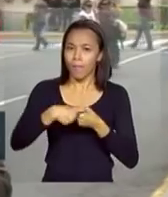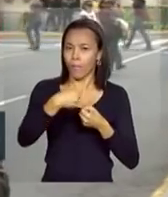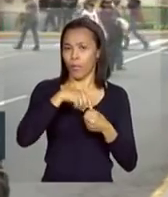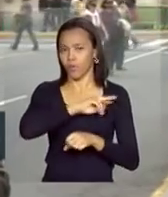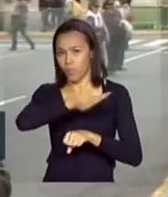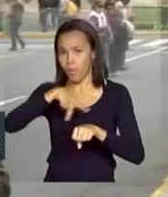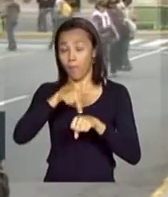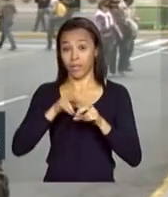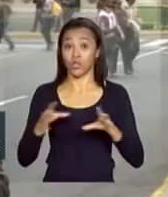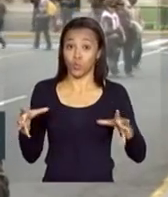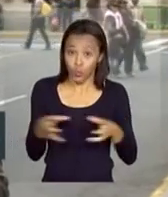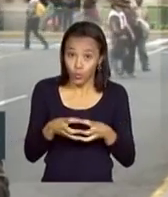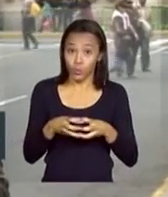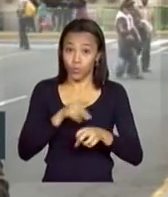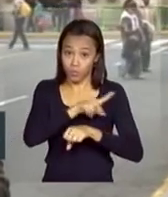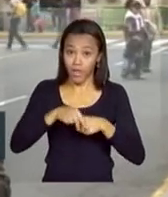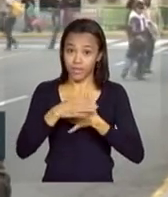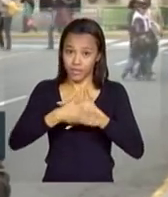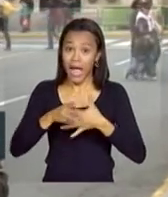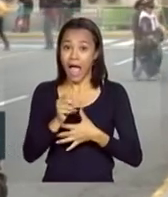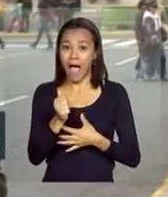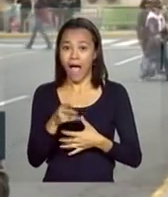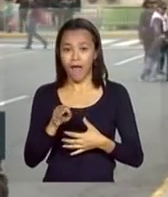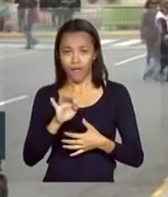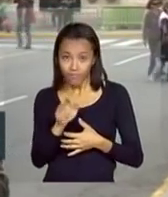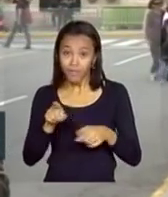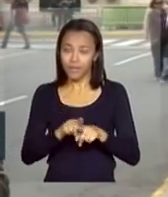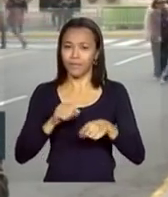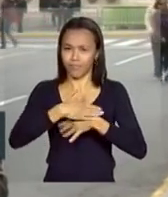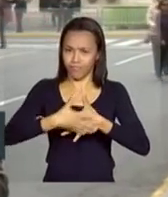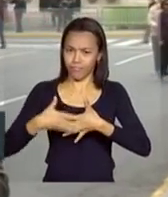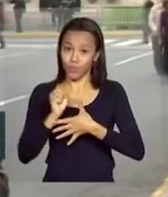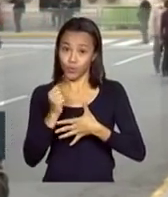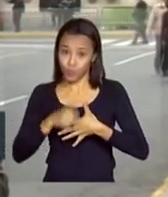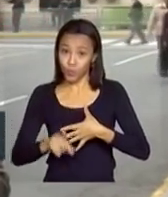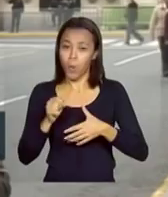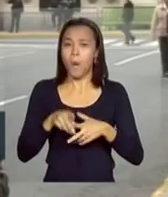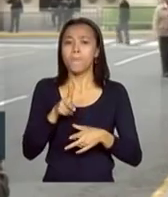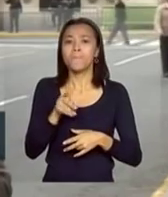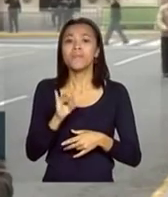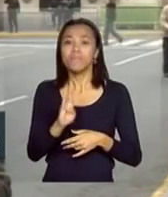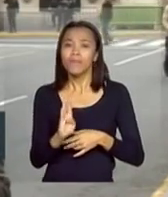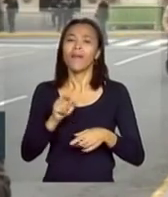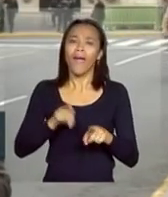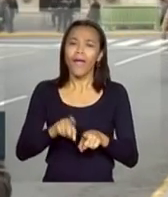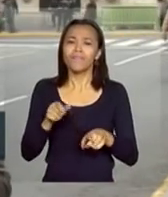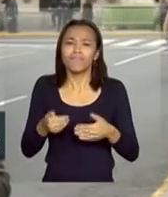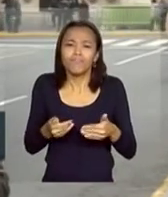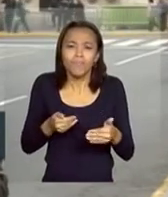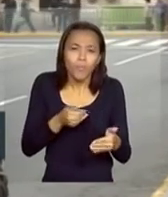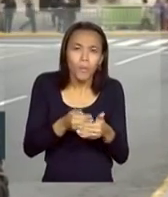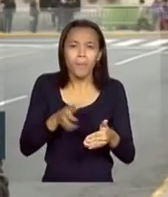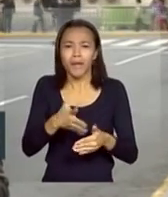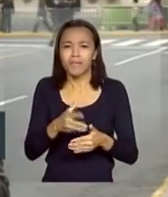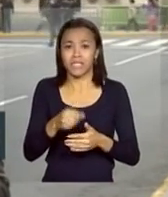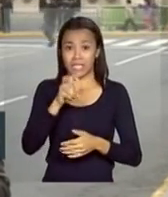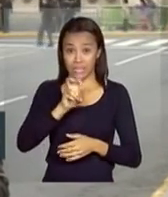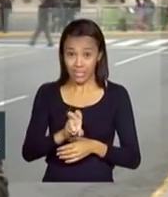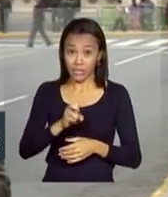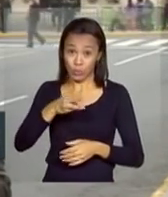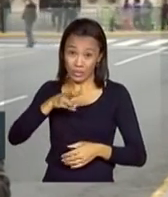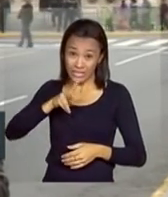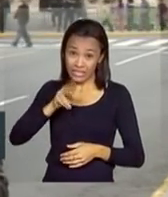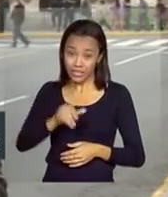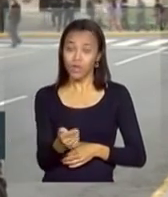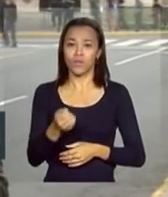países. Juntos, os países árabes e da América do Sul apresentam um PIB, Produto Interno Bruto, de aproximadamente 5